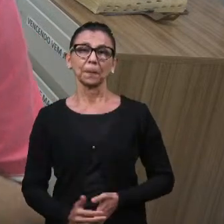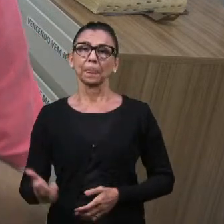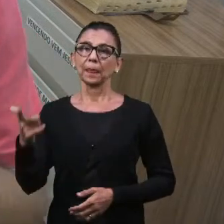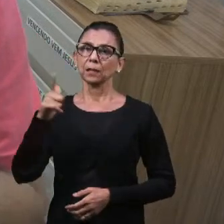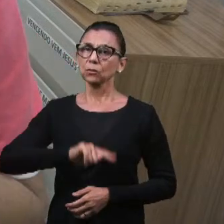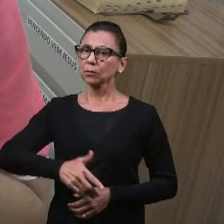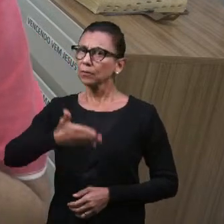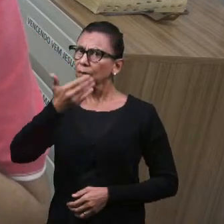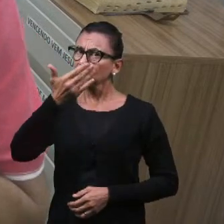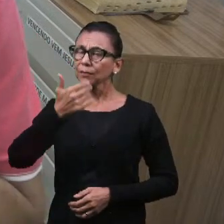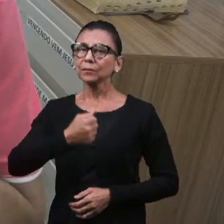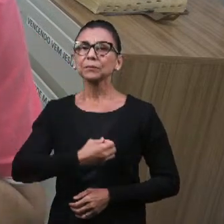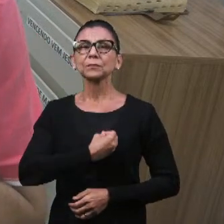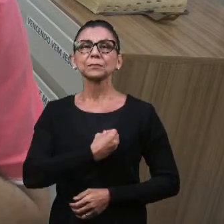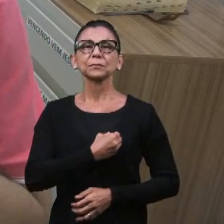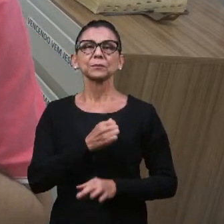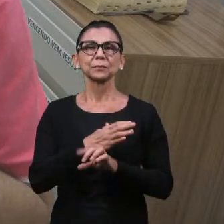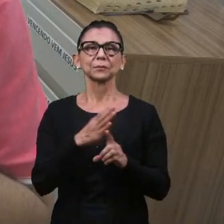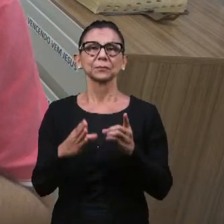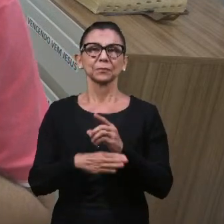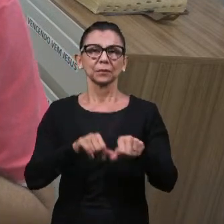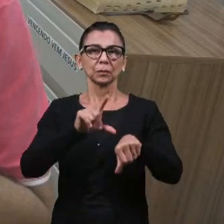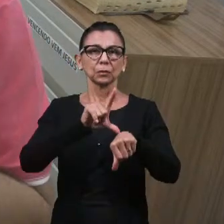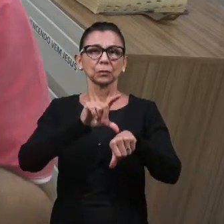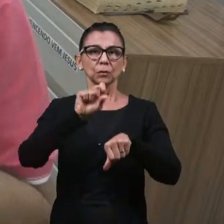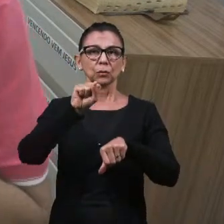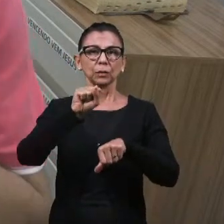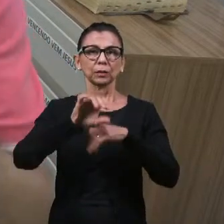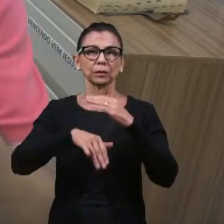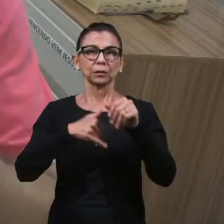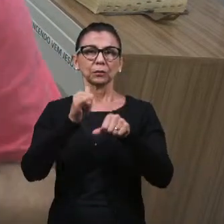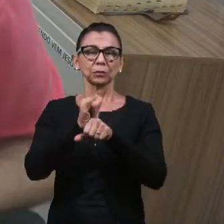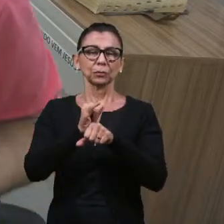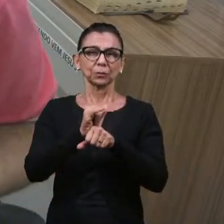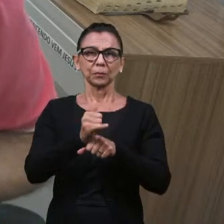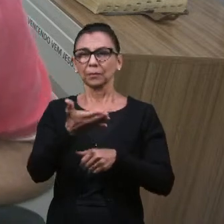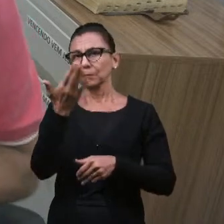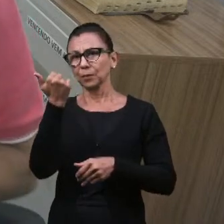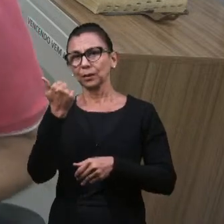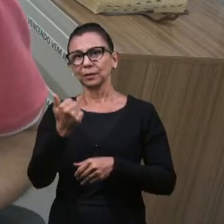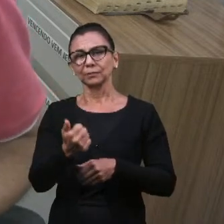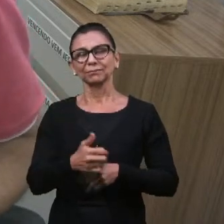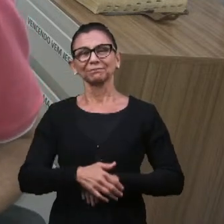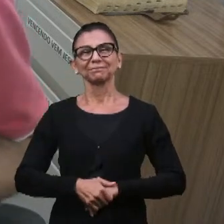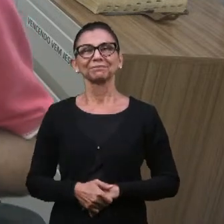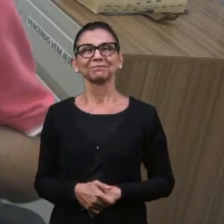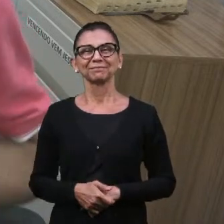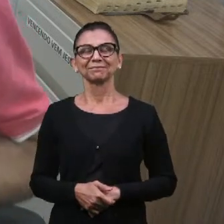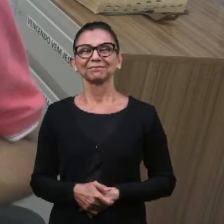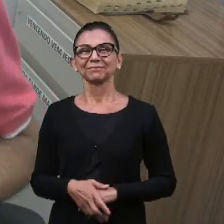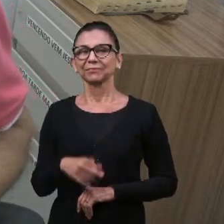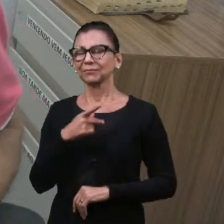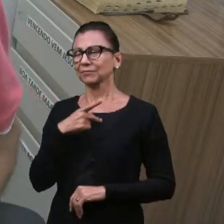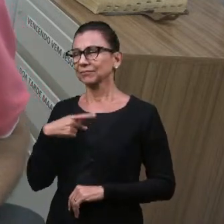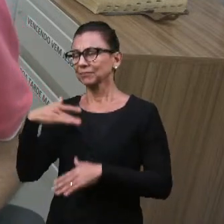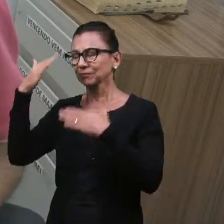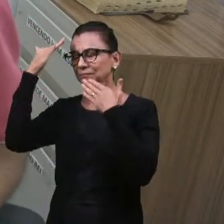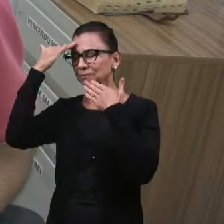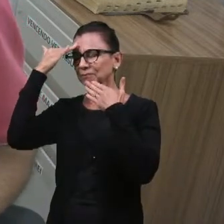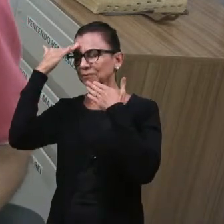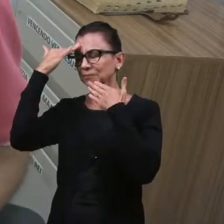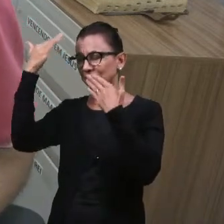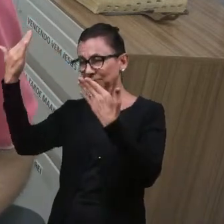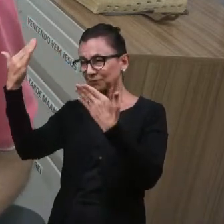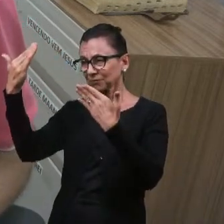participar conosco desse culto agora às 8 horas pelo YouTube, pela Rádio Manaim. Você é o nosso convidado especial. Pastor Wilson, muito obrigado por